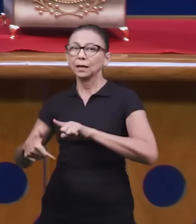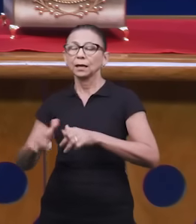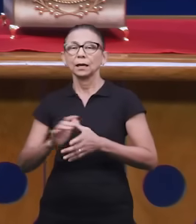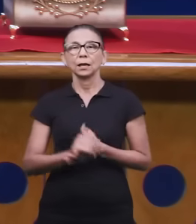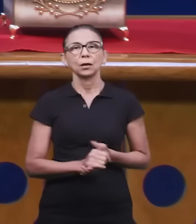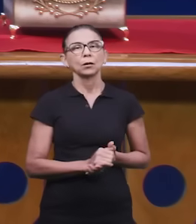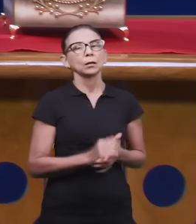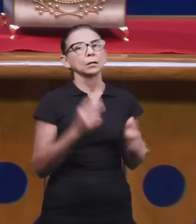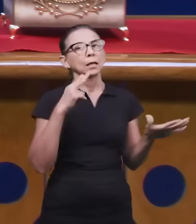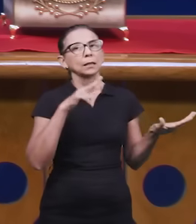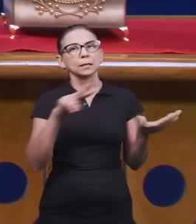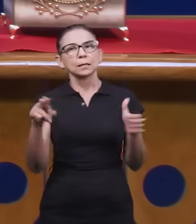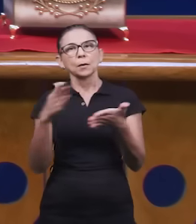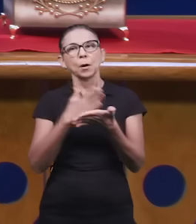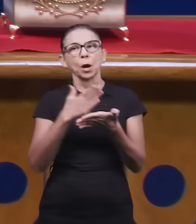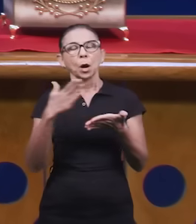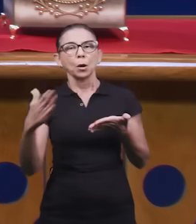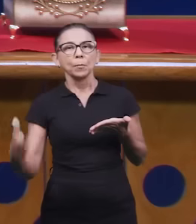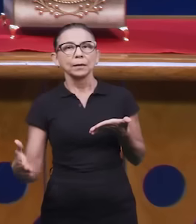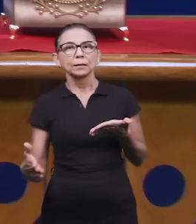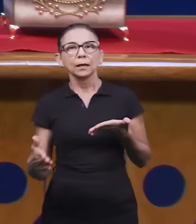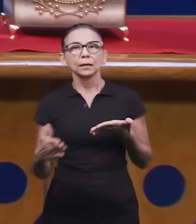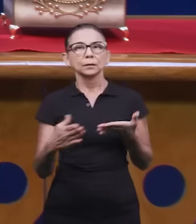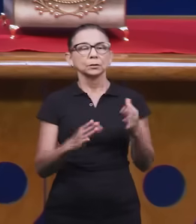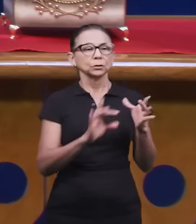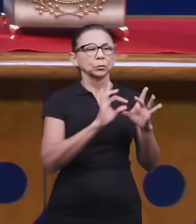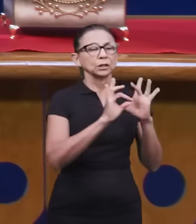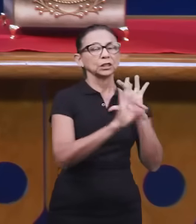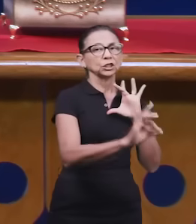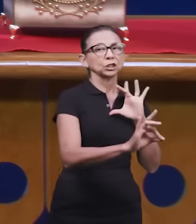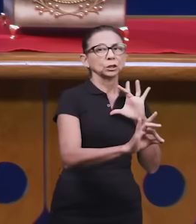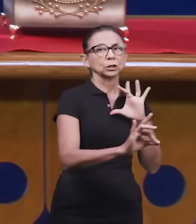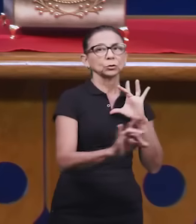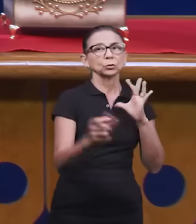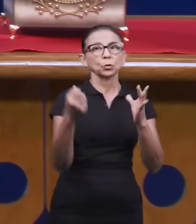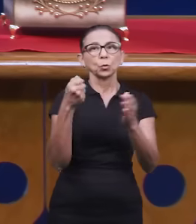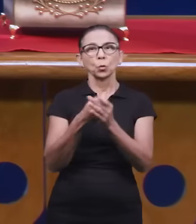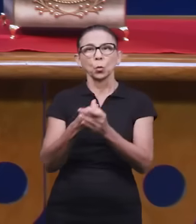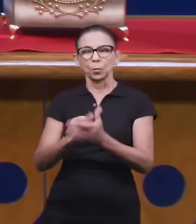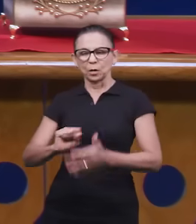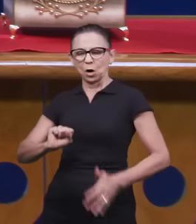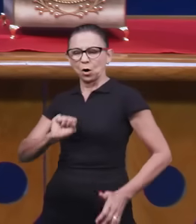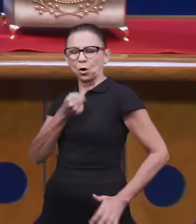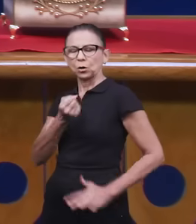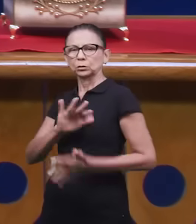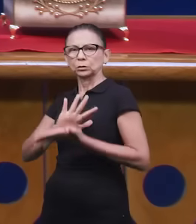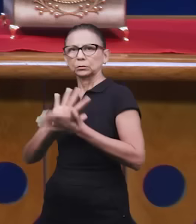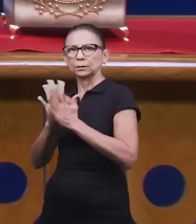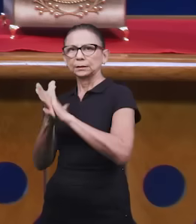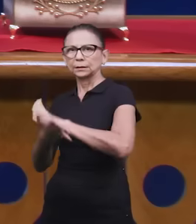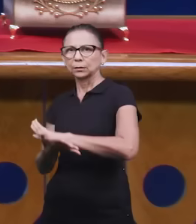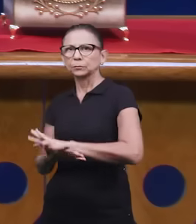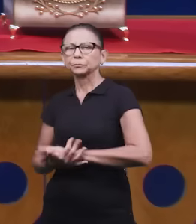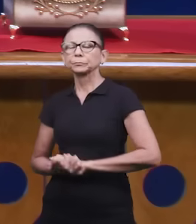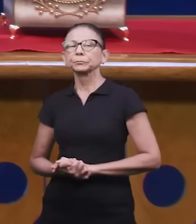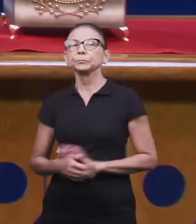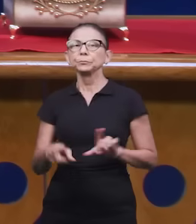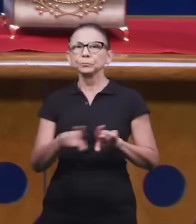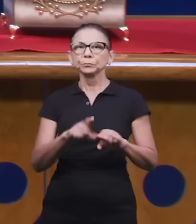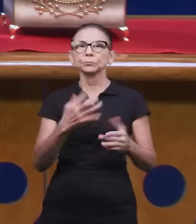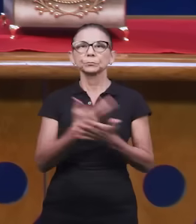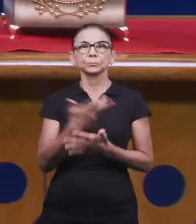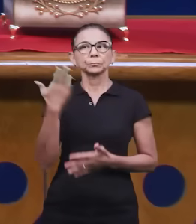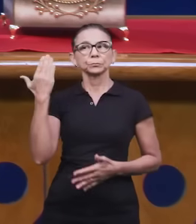anticristo executa a abominação desoladora de que falou o profeta Daniel. Aliás, essa abominação desoladora aconteceu